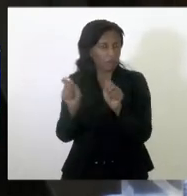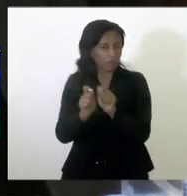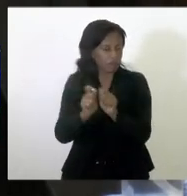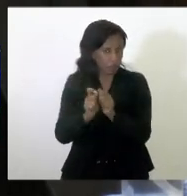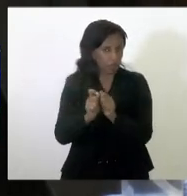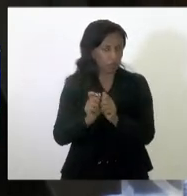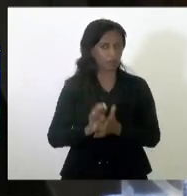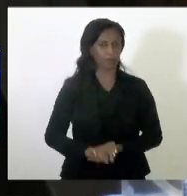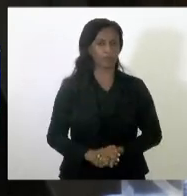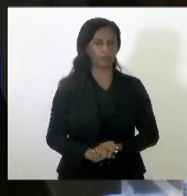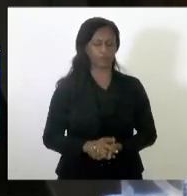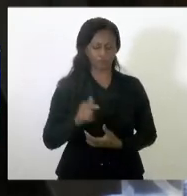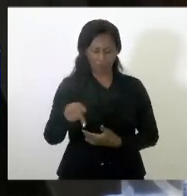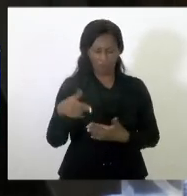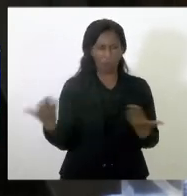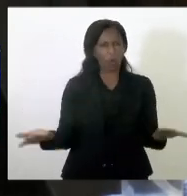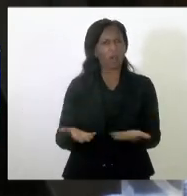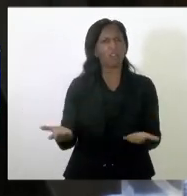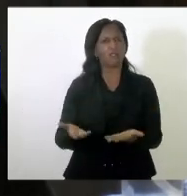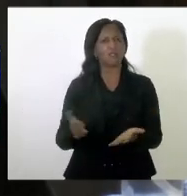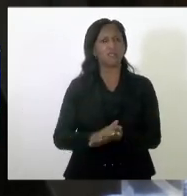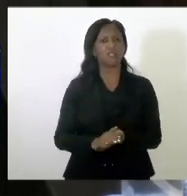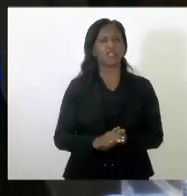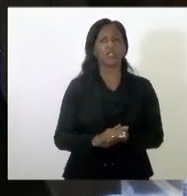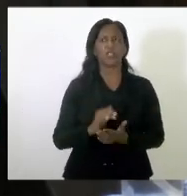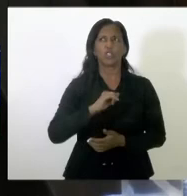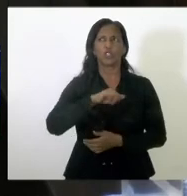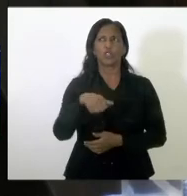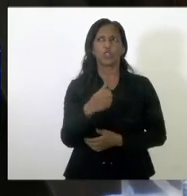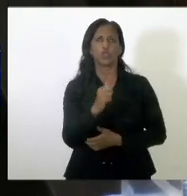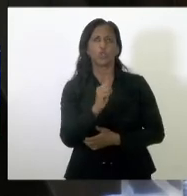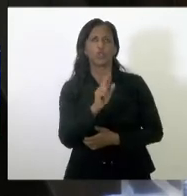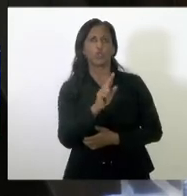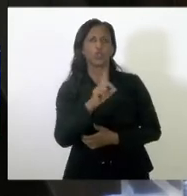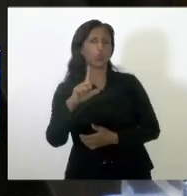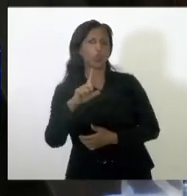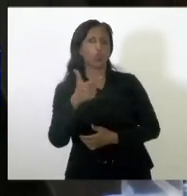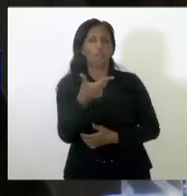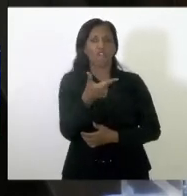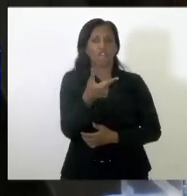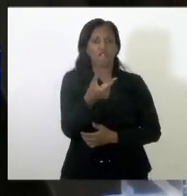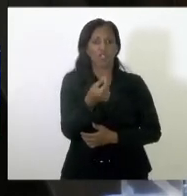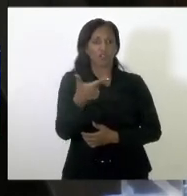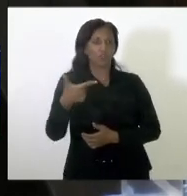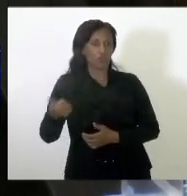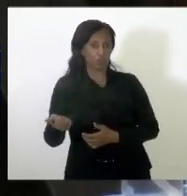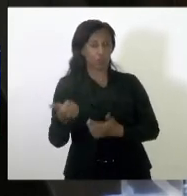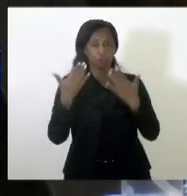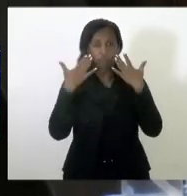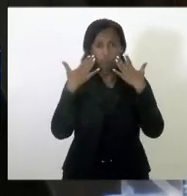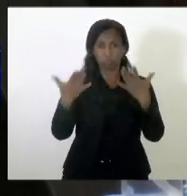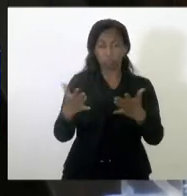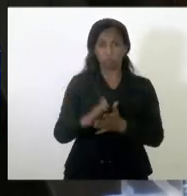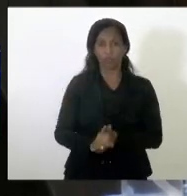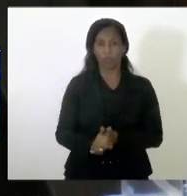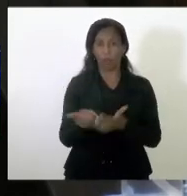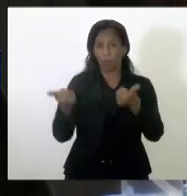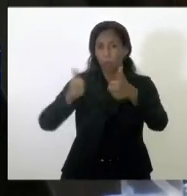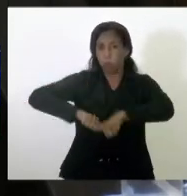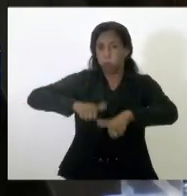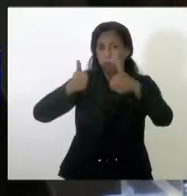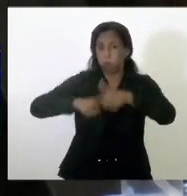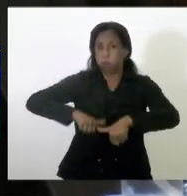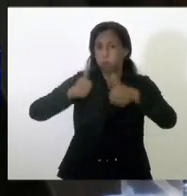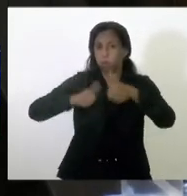foi agora, em julho, né, de 2021, que foi a apresentação do diagnóstico